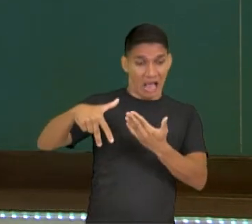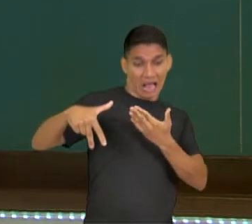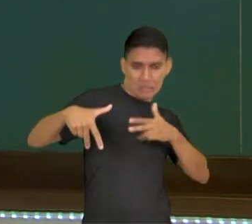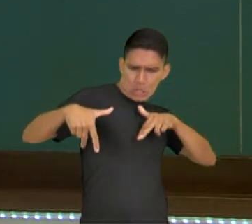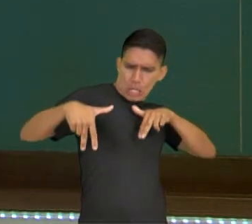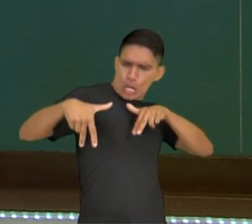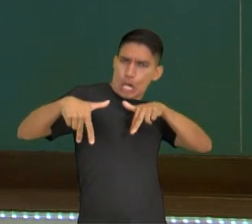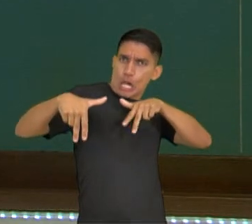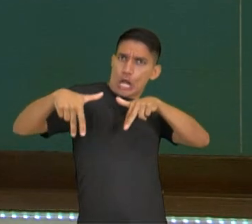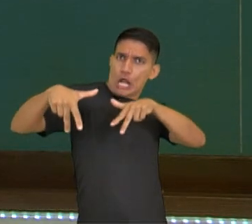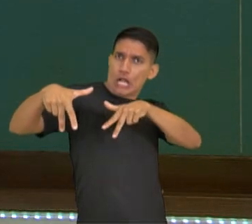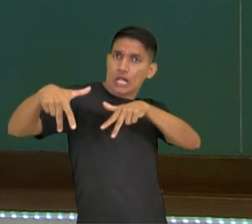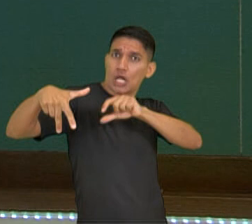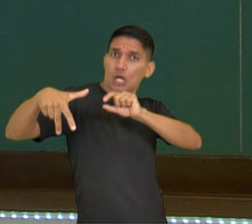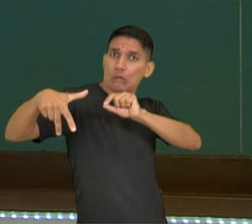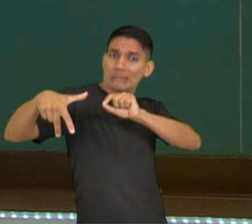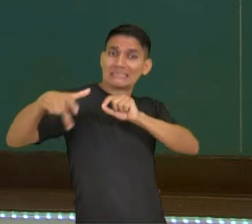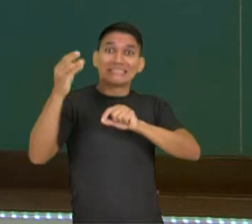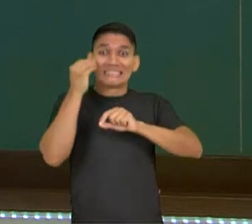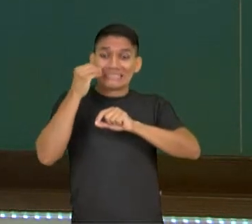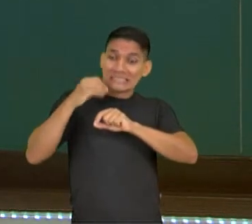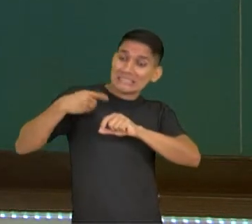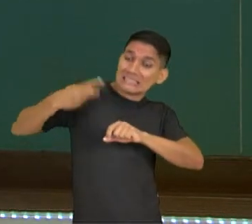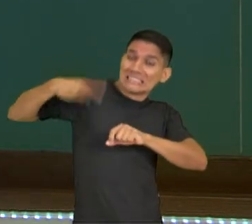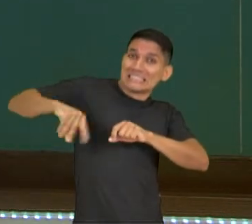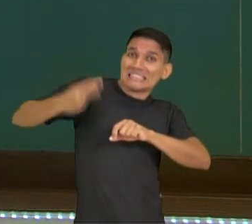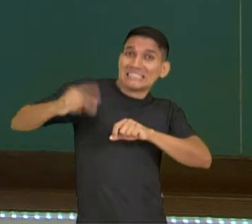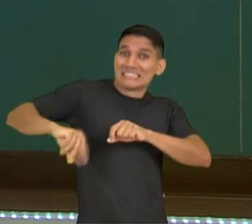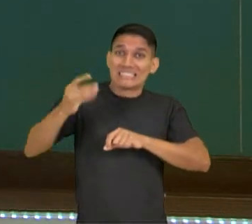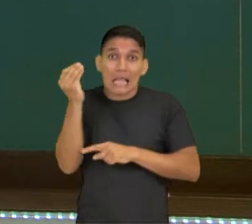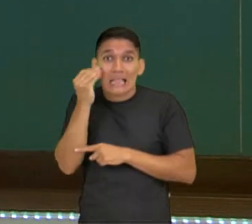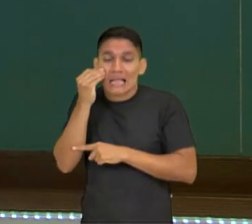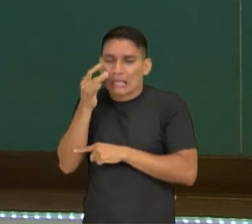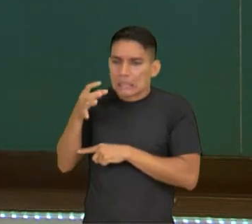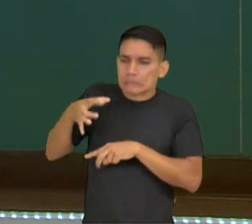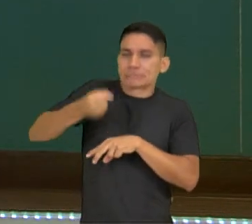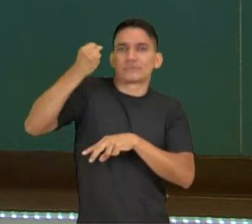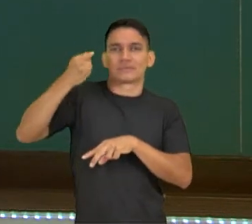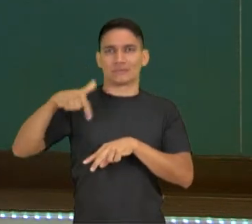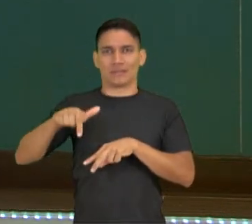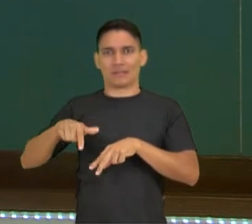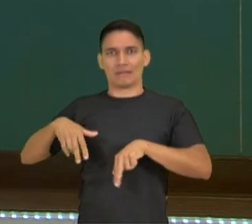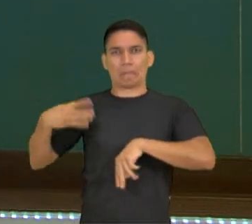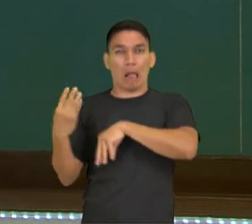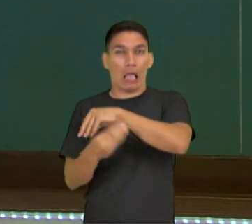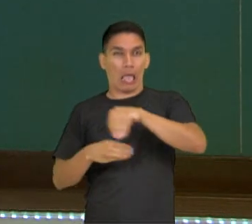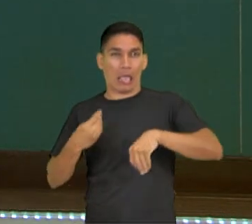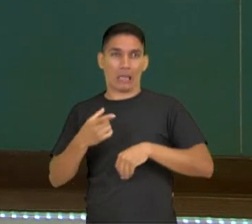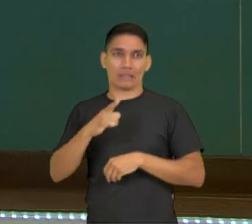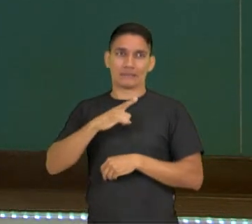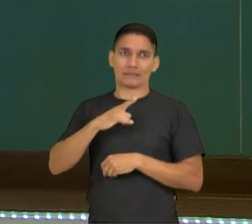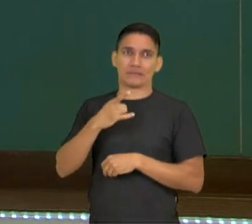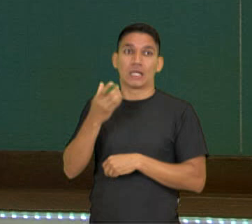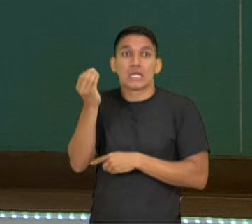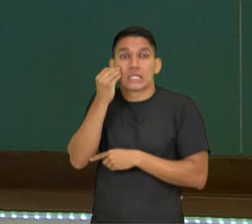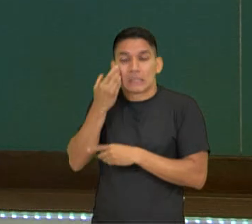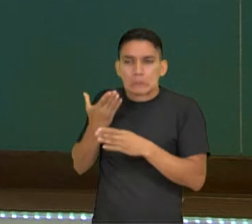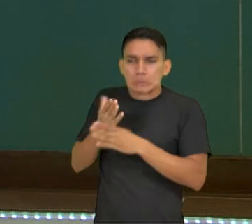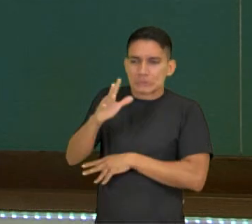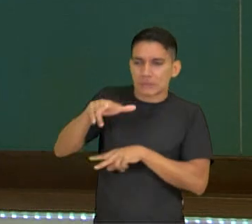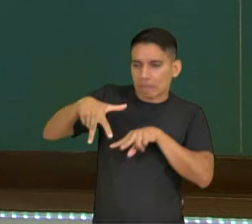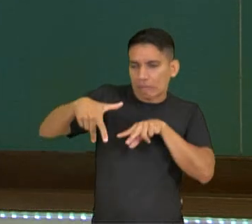ali se empilhando, como dizem os alunos, né? Estão todos bagunçando ali para